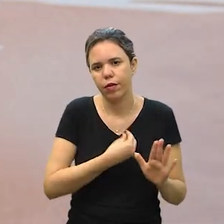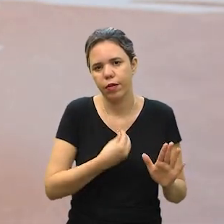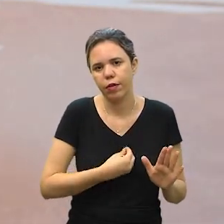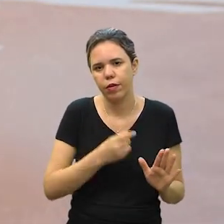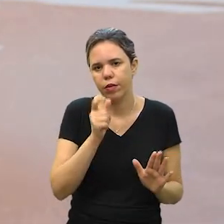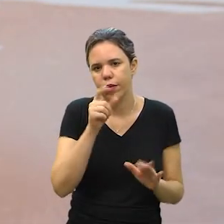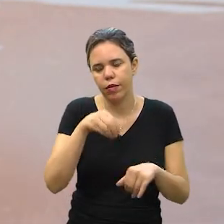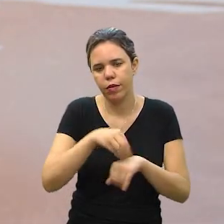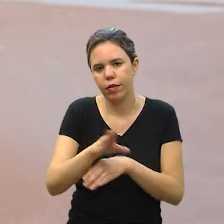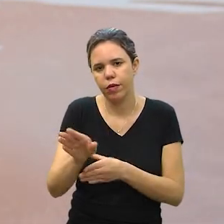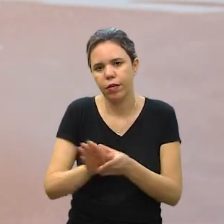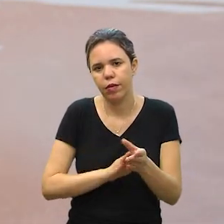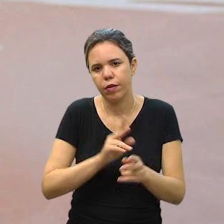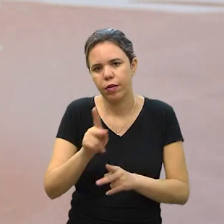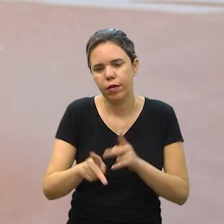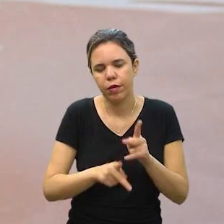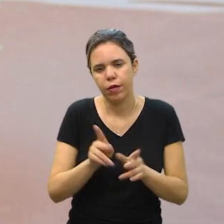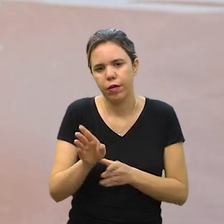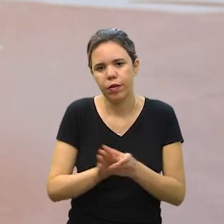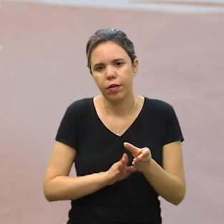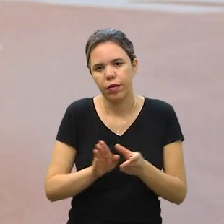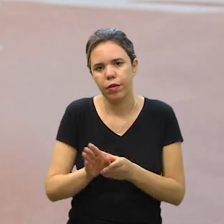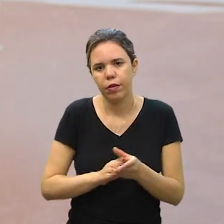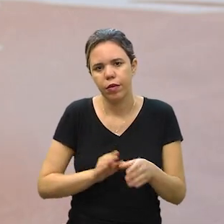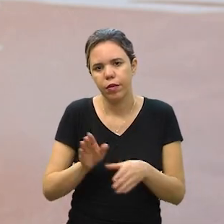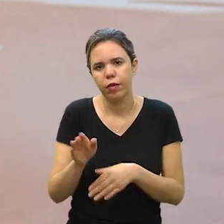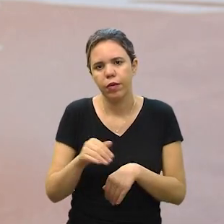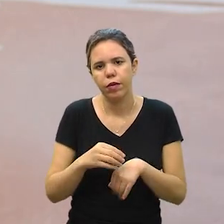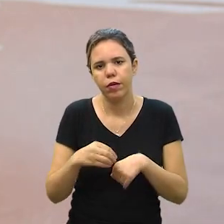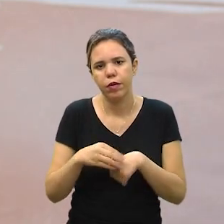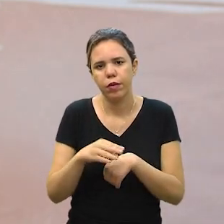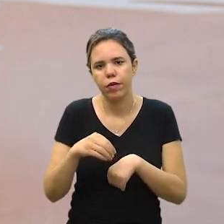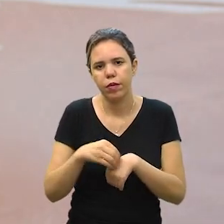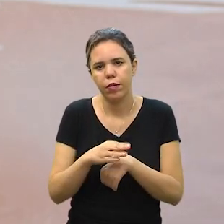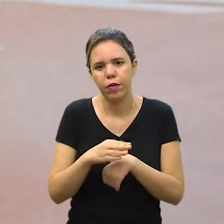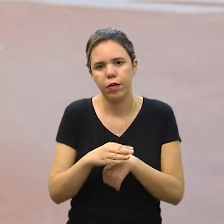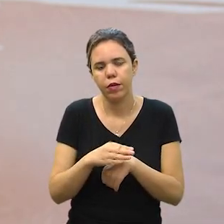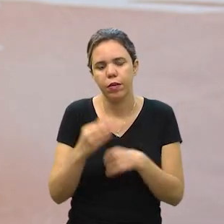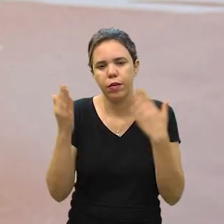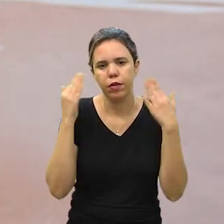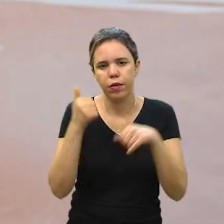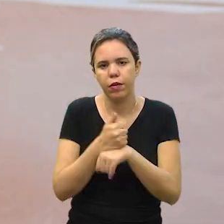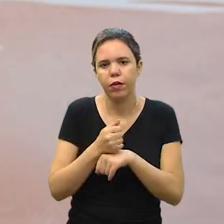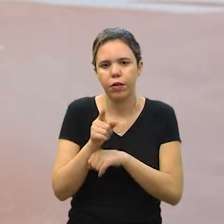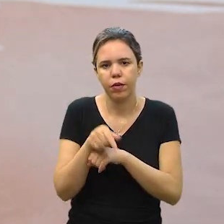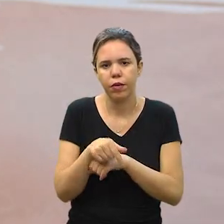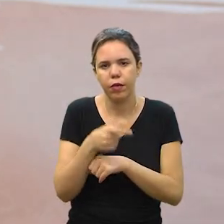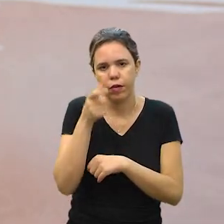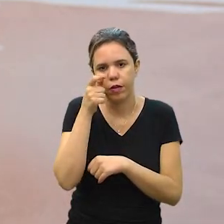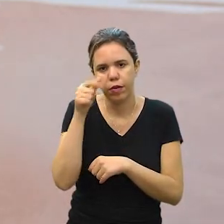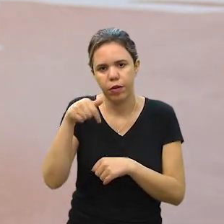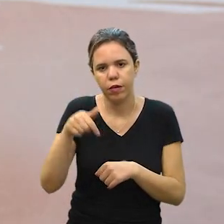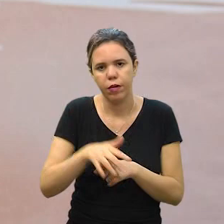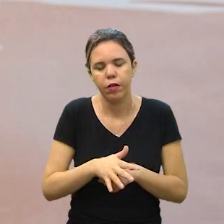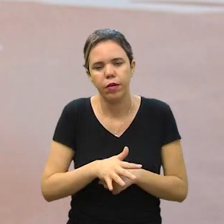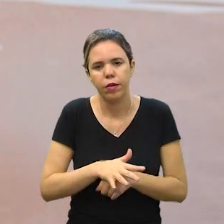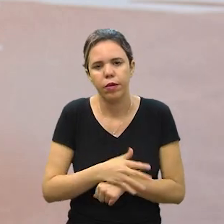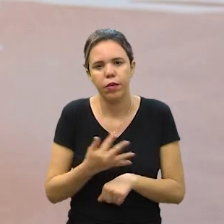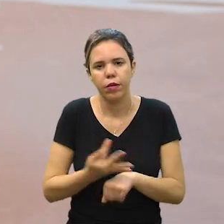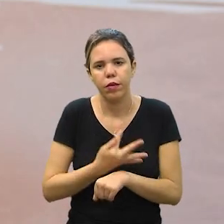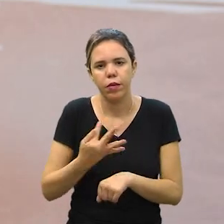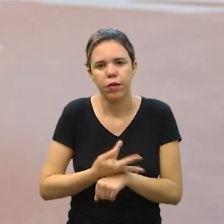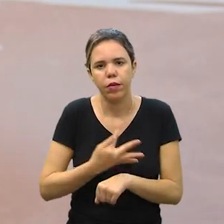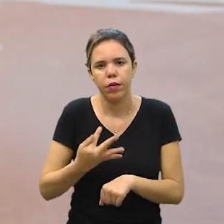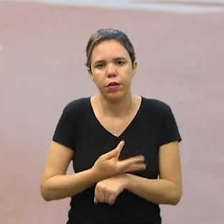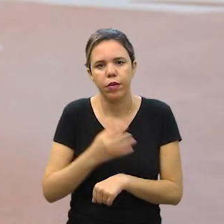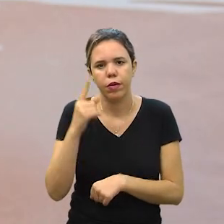que é a palavra que você deixa, orientação, conselho, dica, enfim, de uma psicóloga? Para quem está assistindo a gente, está passando